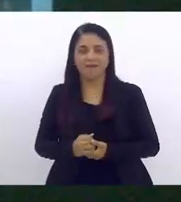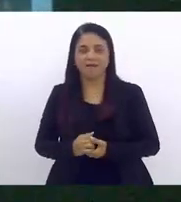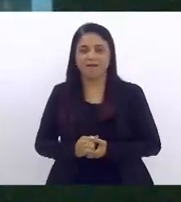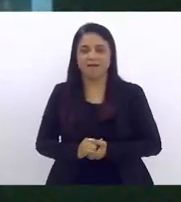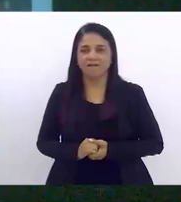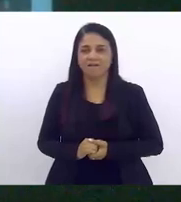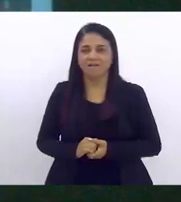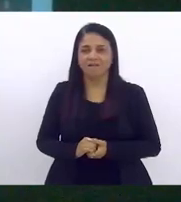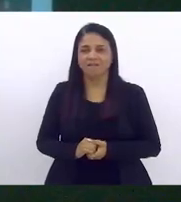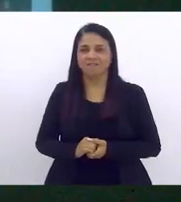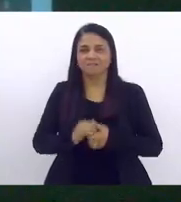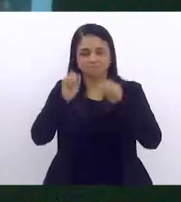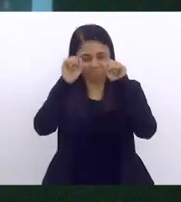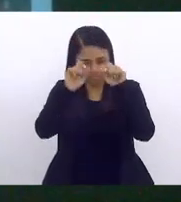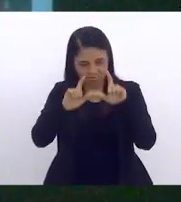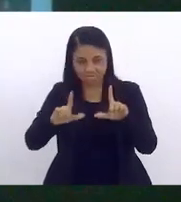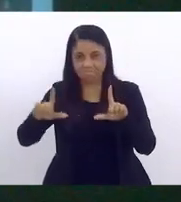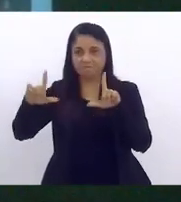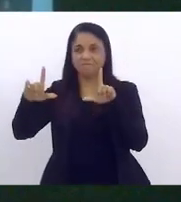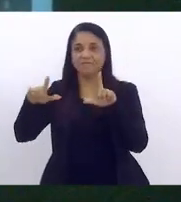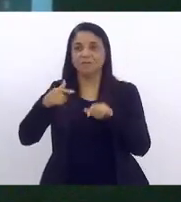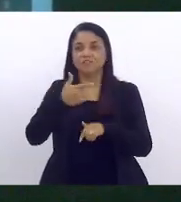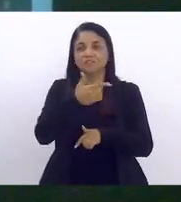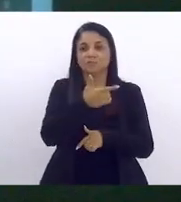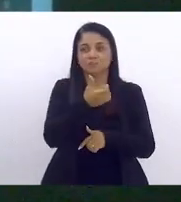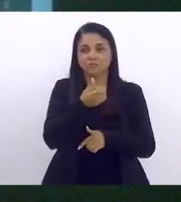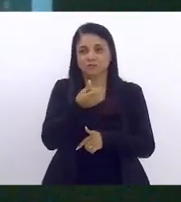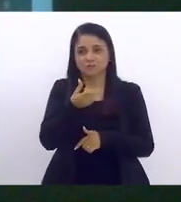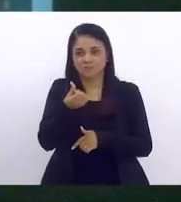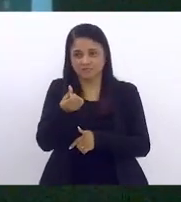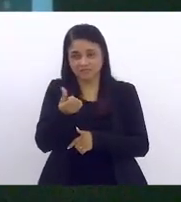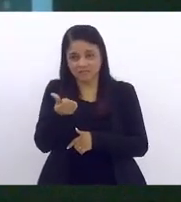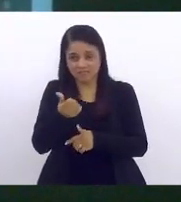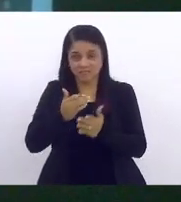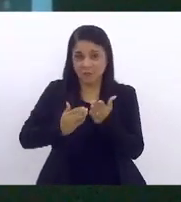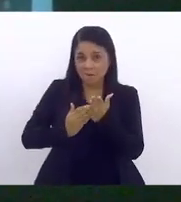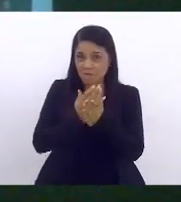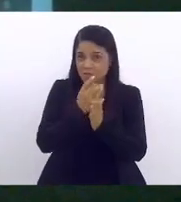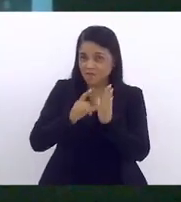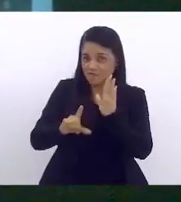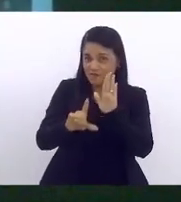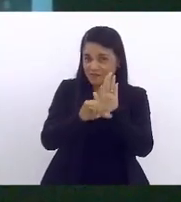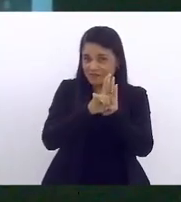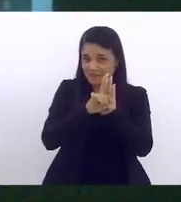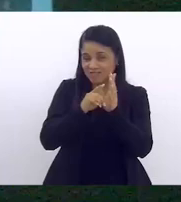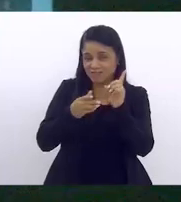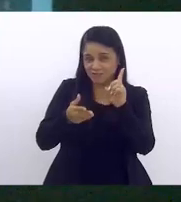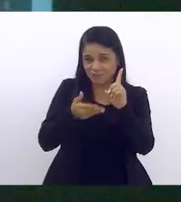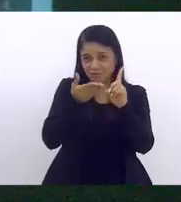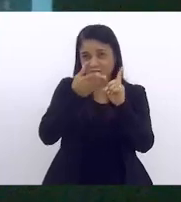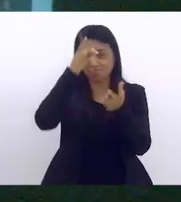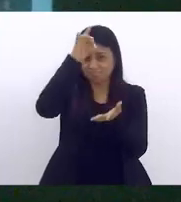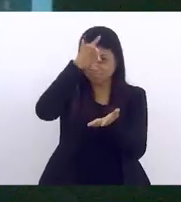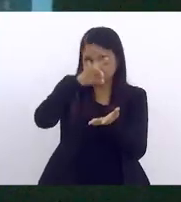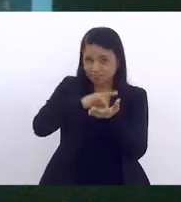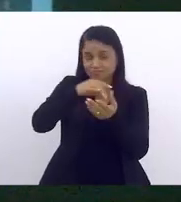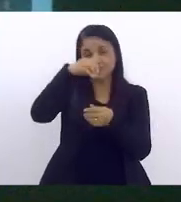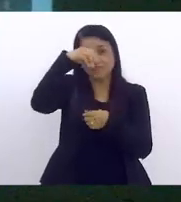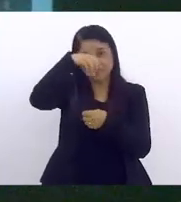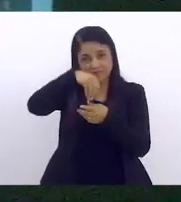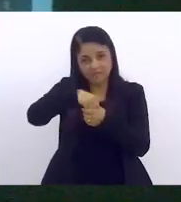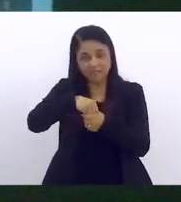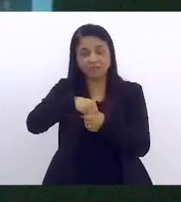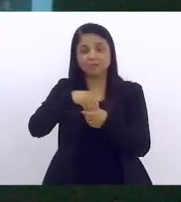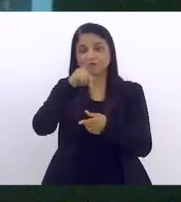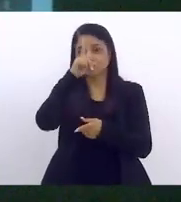pode passar. Em 2016, com a aprovação da Lei de Doulas, né, ele tornou-se oficial lá dentro da maternidade